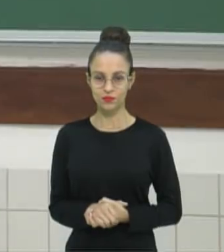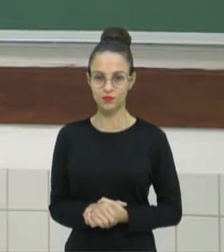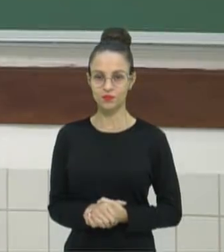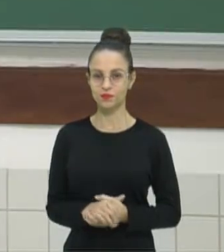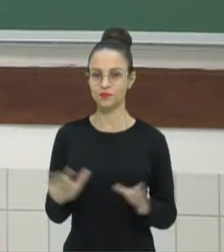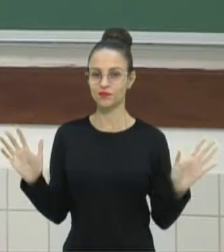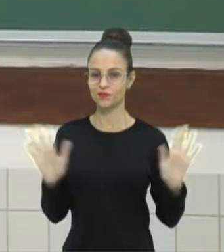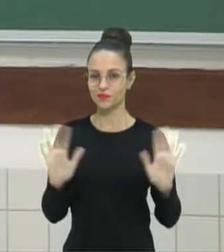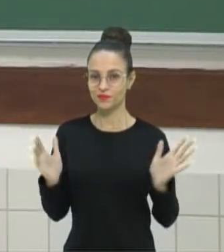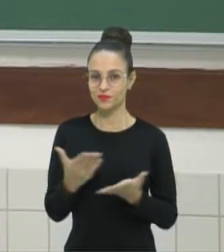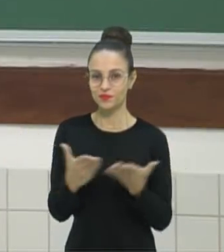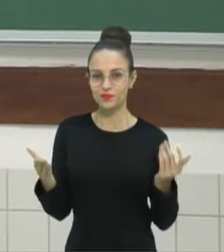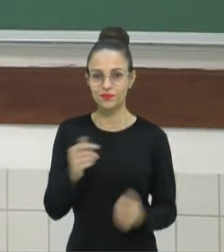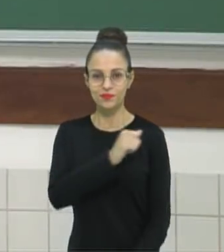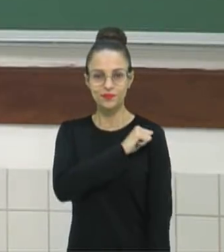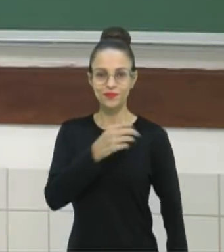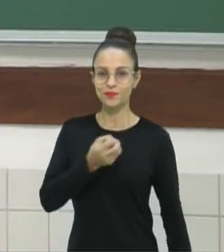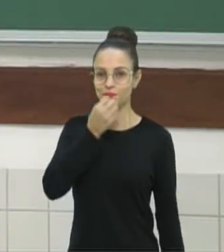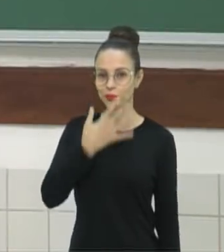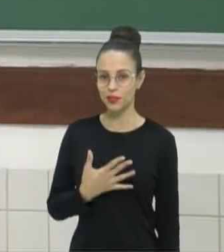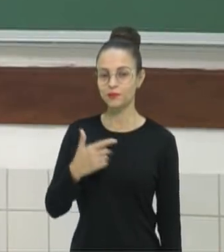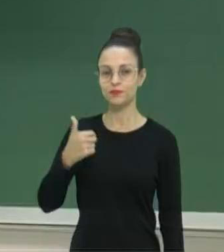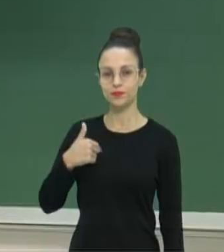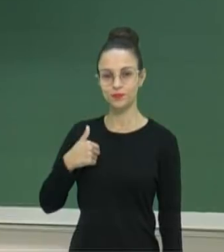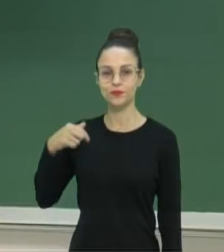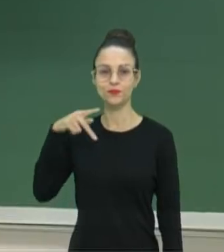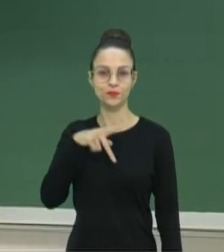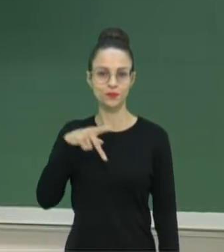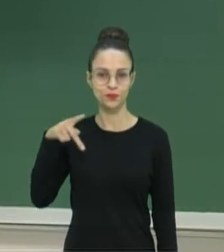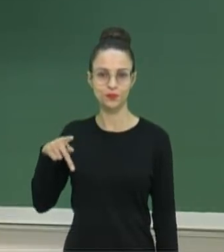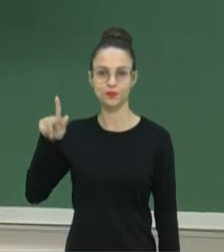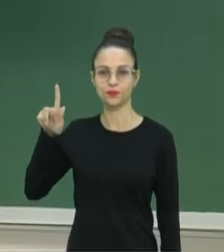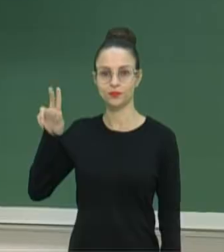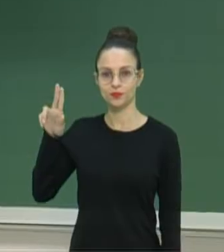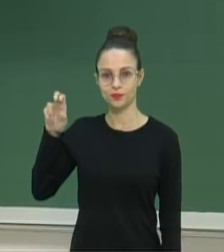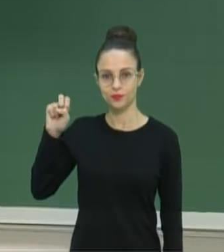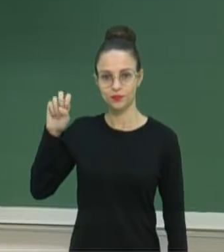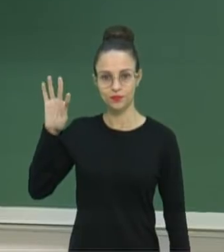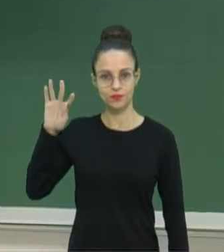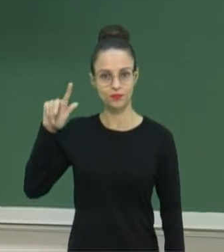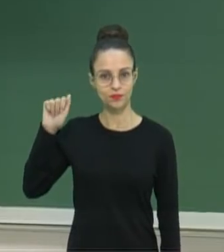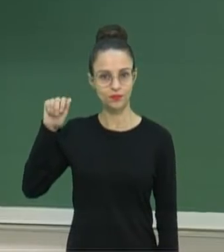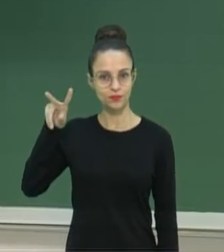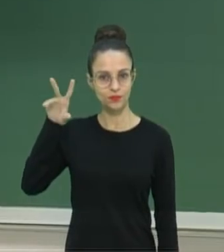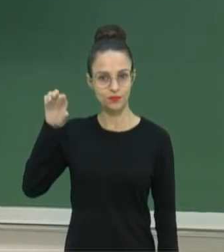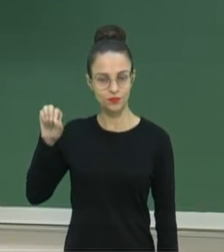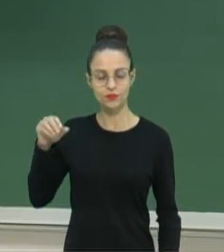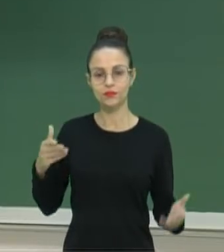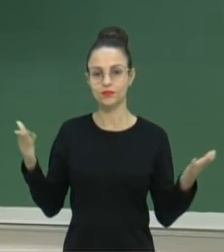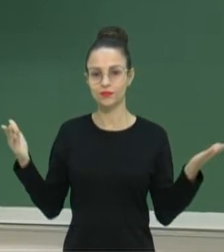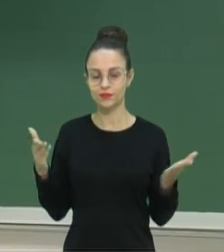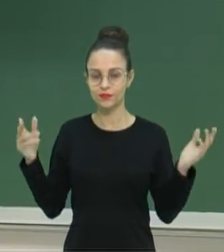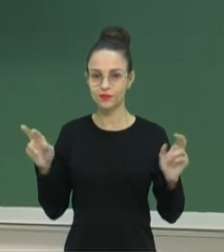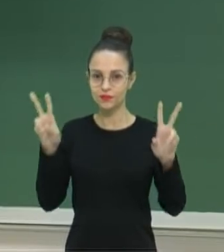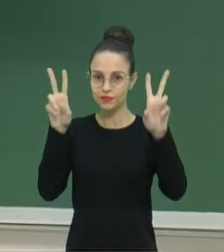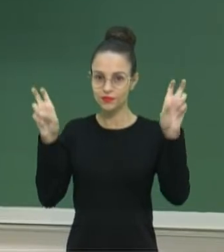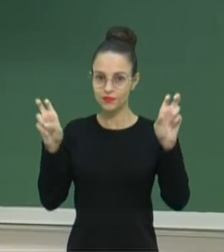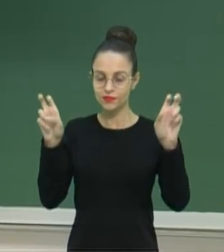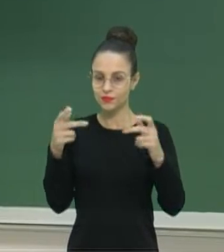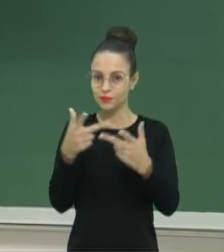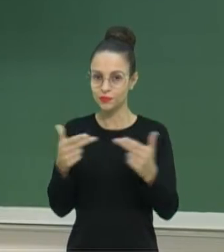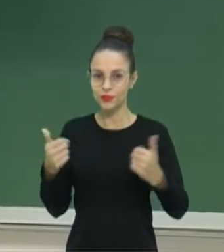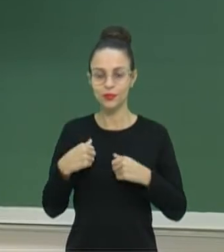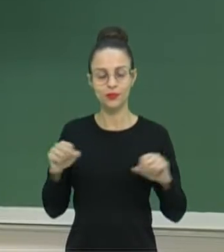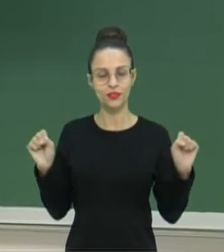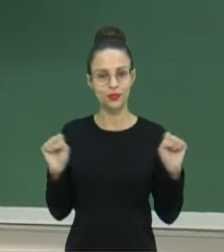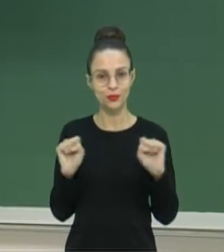Fala galerinha, tudo bem com vocês? Quem está falando aqui é o professor Gustavo Treveller e hoje nós vamos falar sobre uma coisa que eu adoro